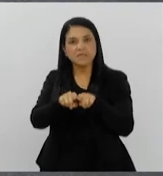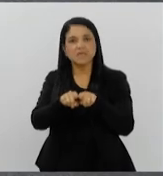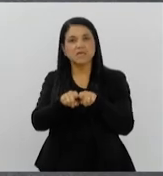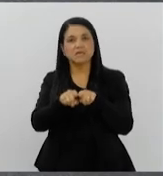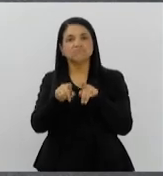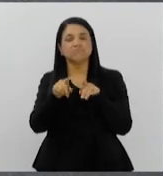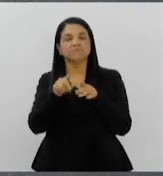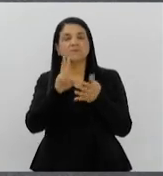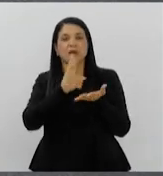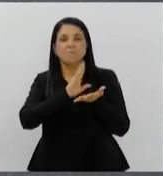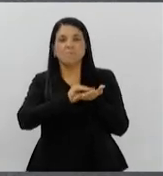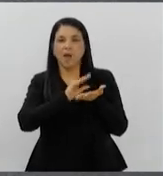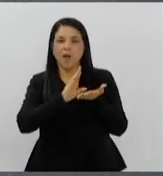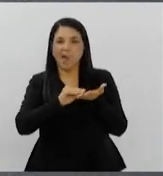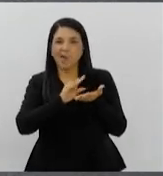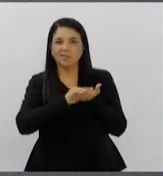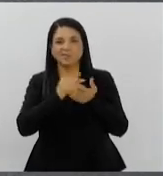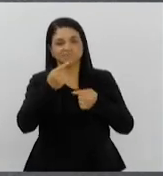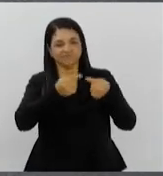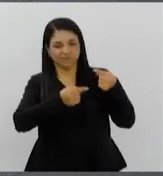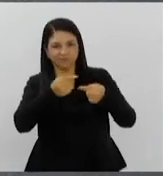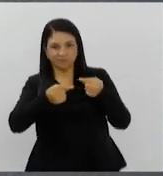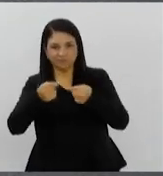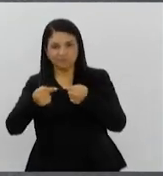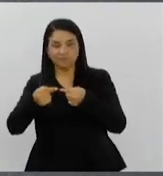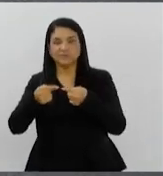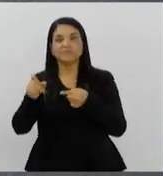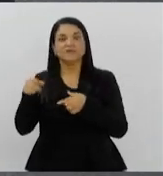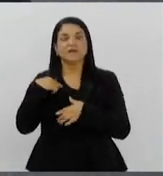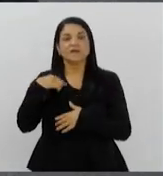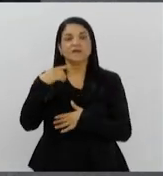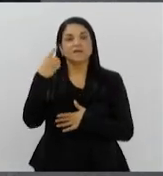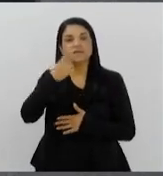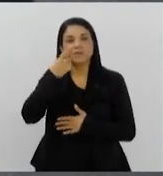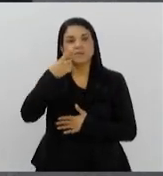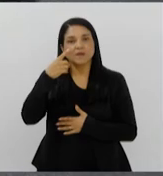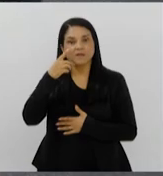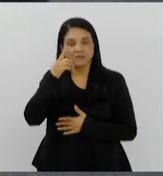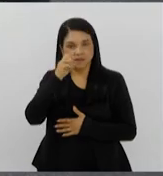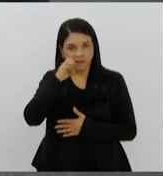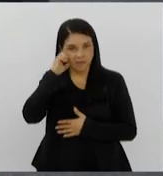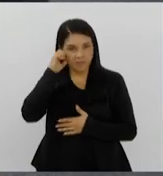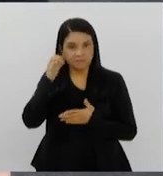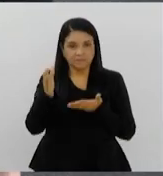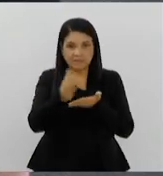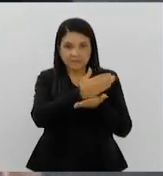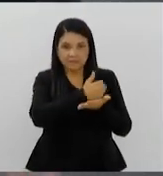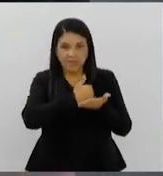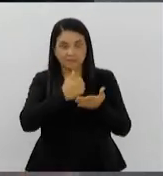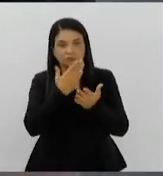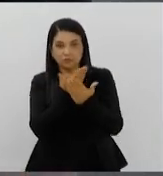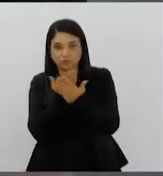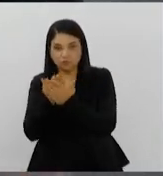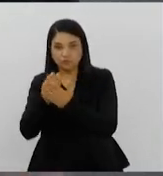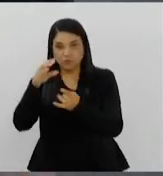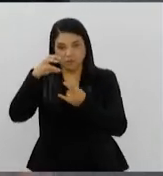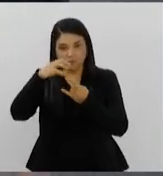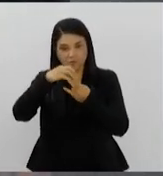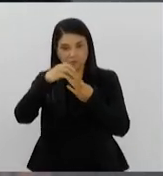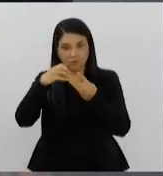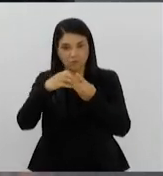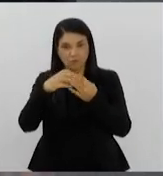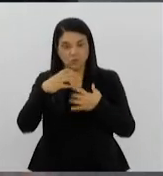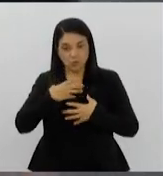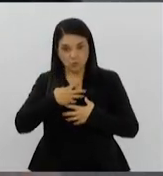da pauta na casa. Deputada Élica, recentemente saiu dados de estudos da Fiocruz que fala que o suicídio